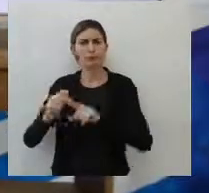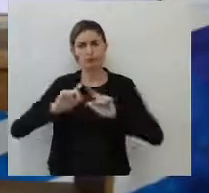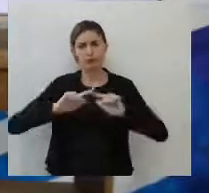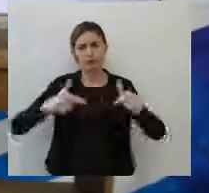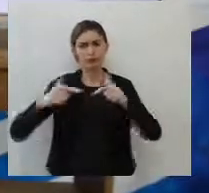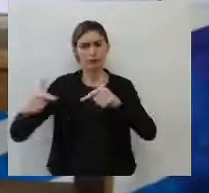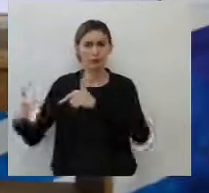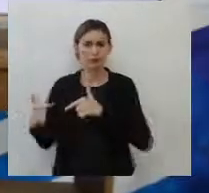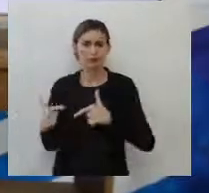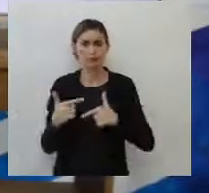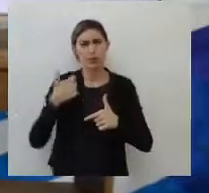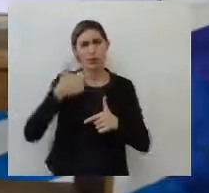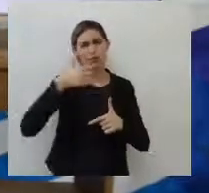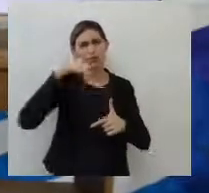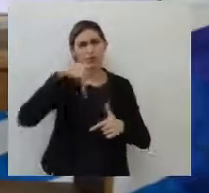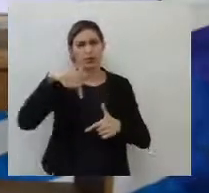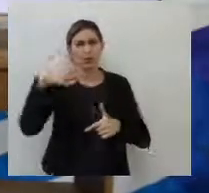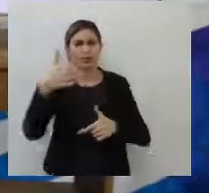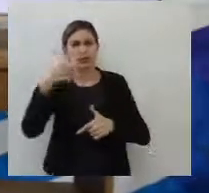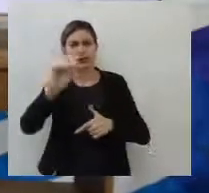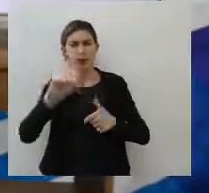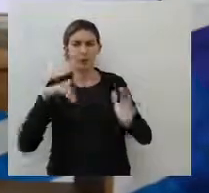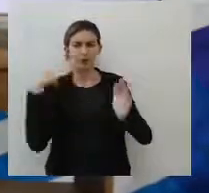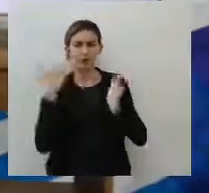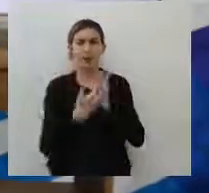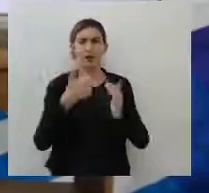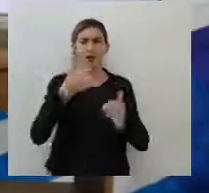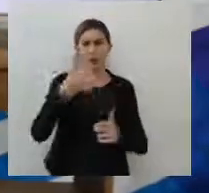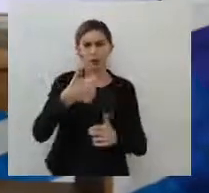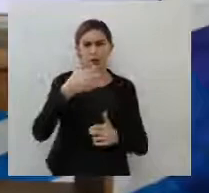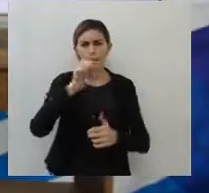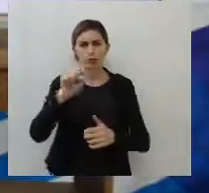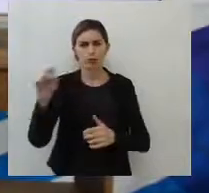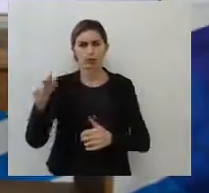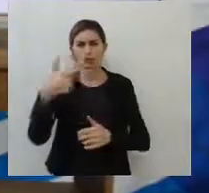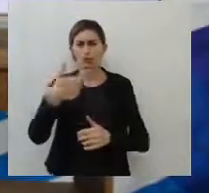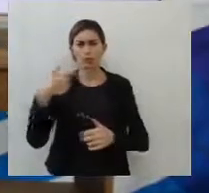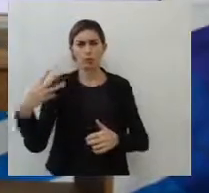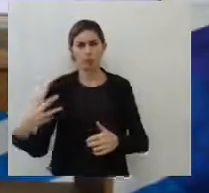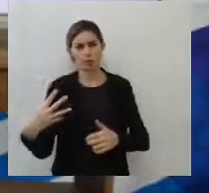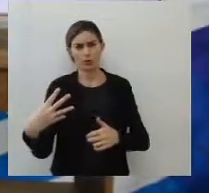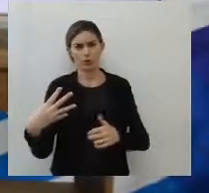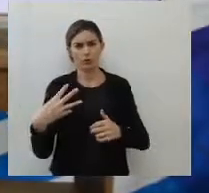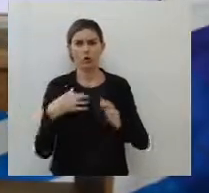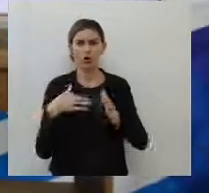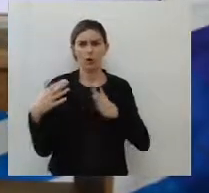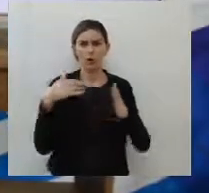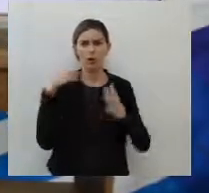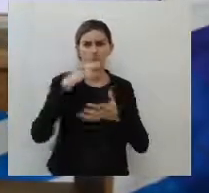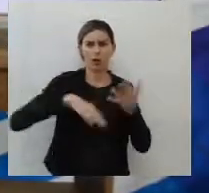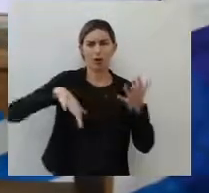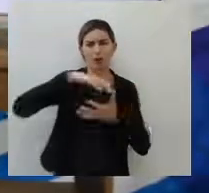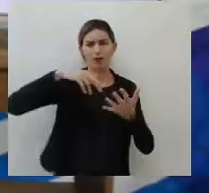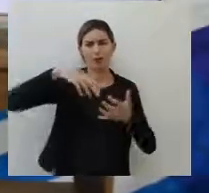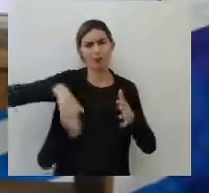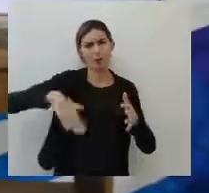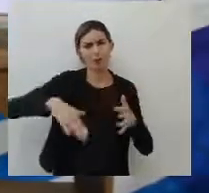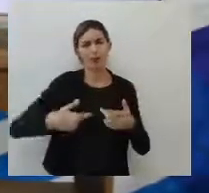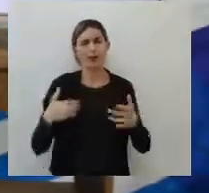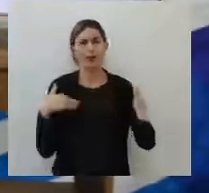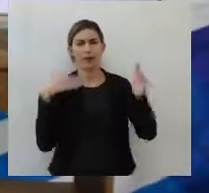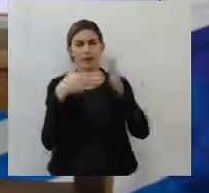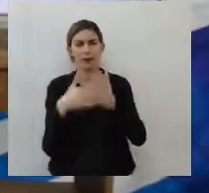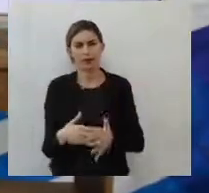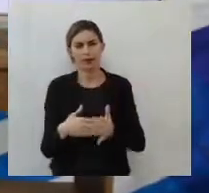lutas. Desde 1710 até 1824. Desde a Revolução Praieira